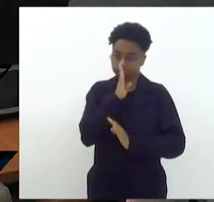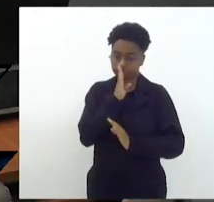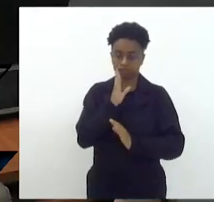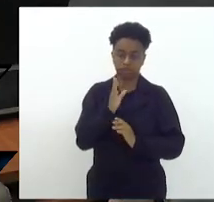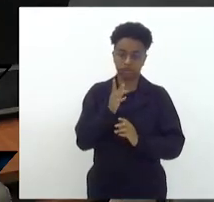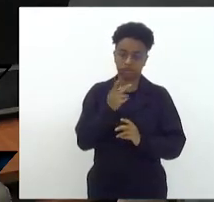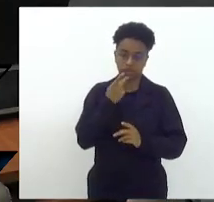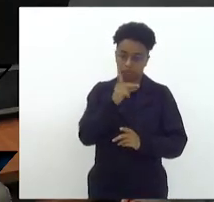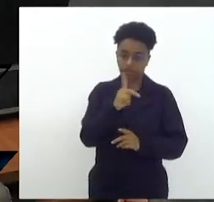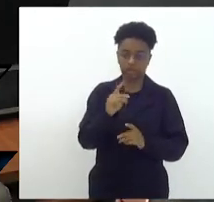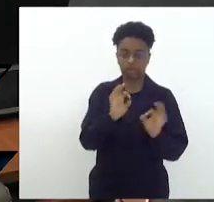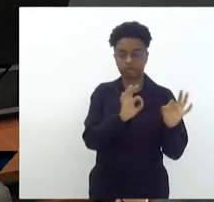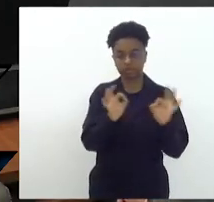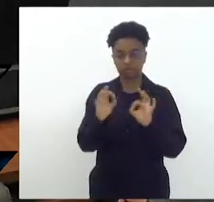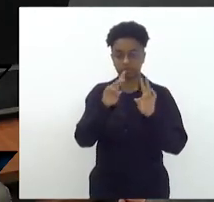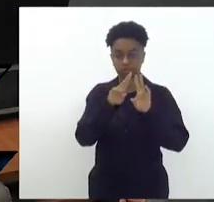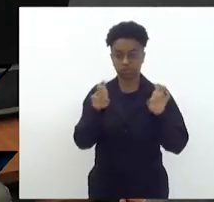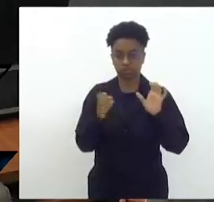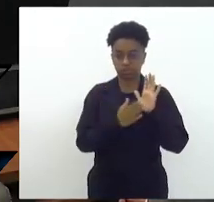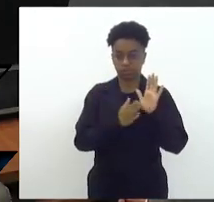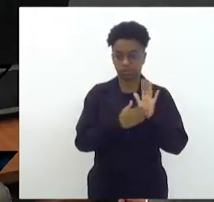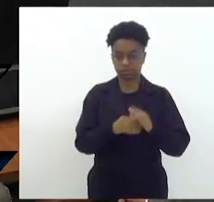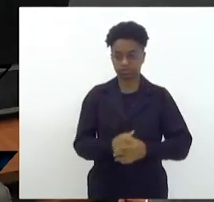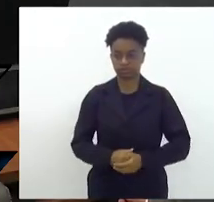deixar de saudade dessa proposta